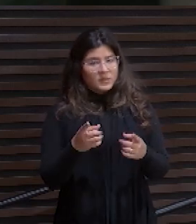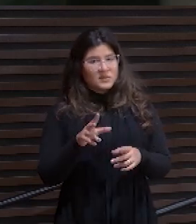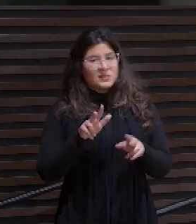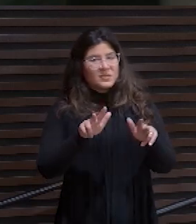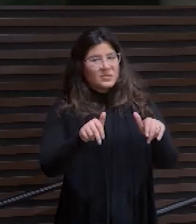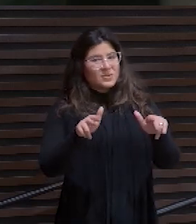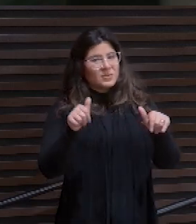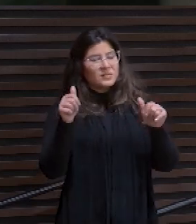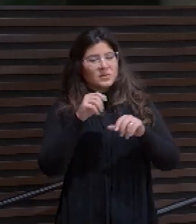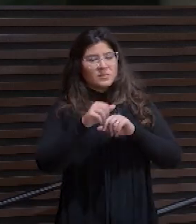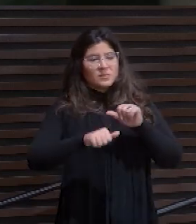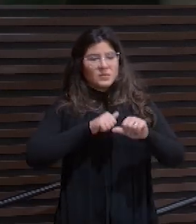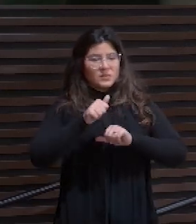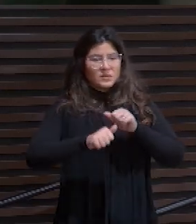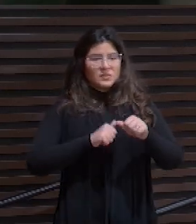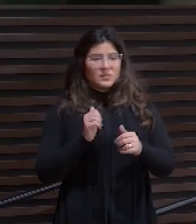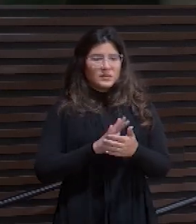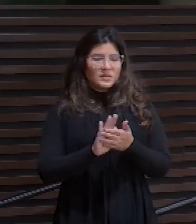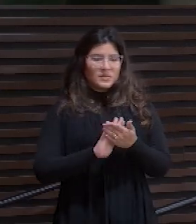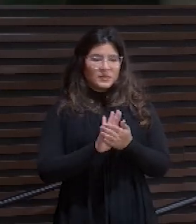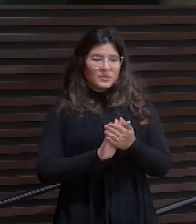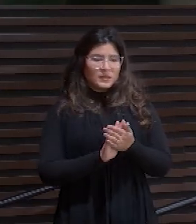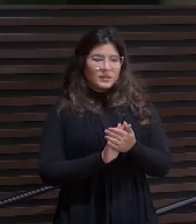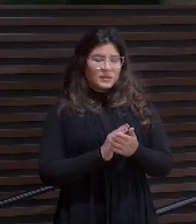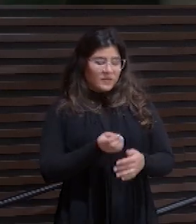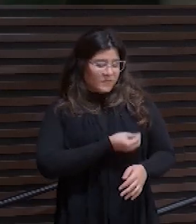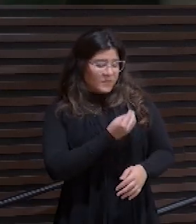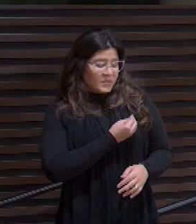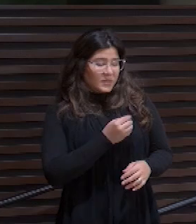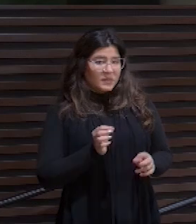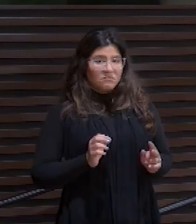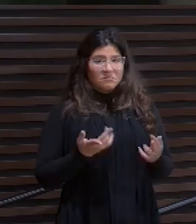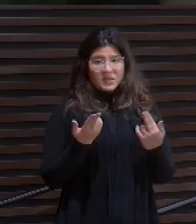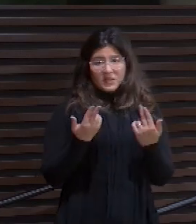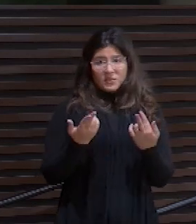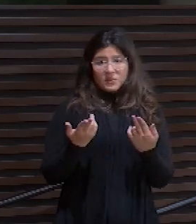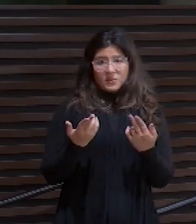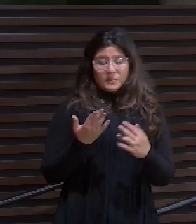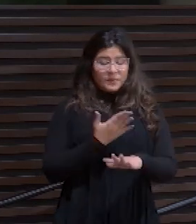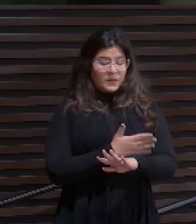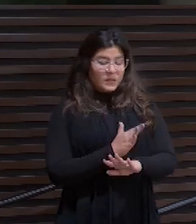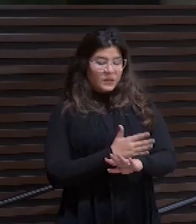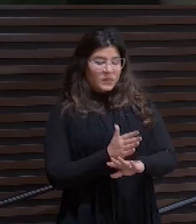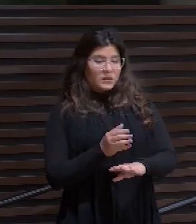nada. Continuam com as mesmas práticas escravas do pecado.